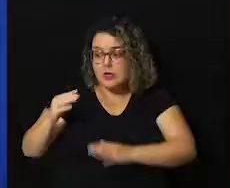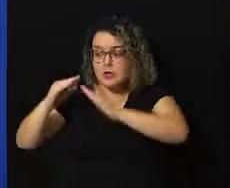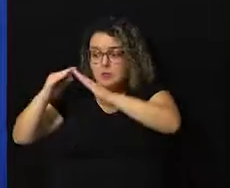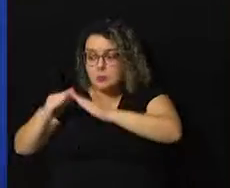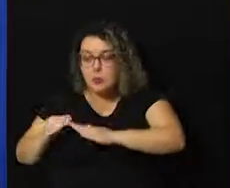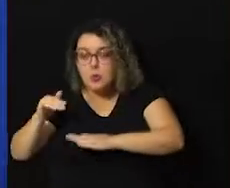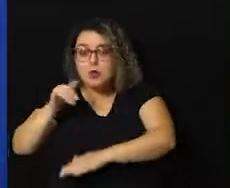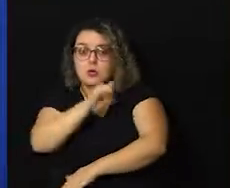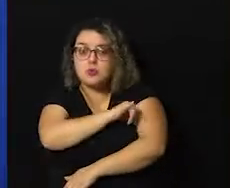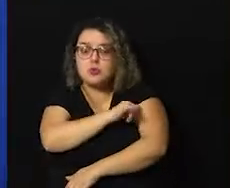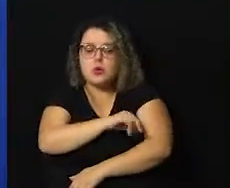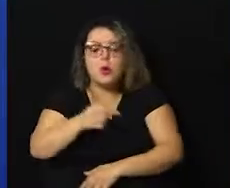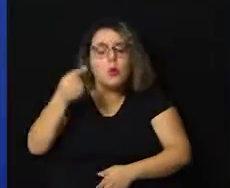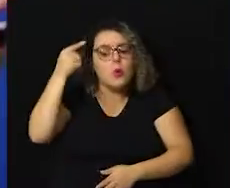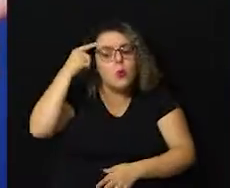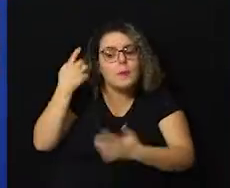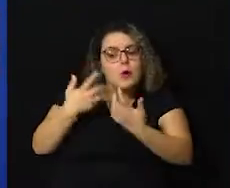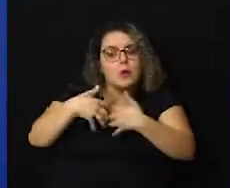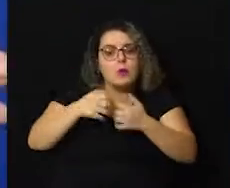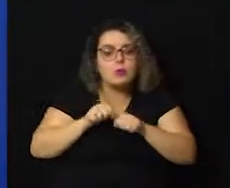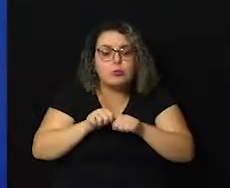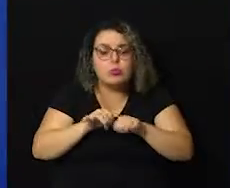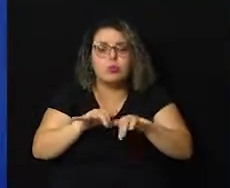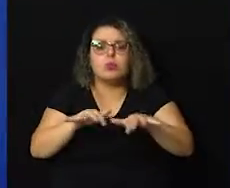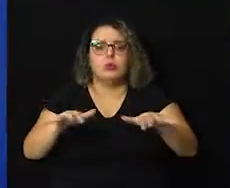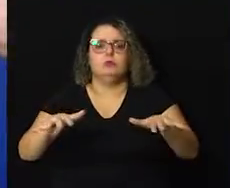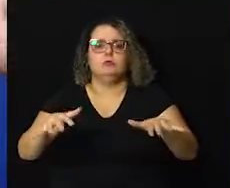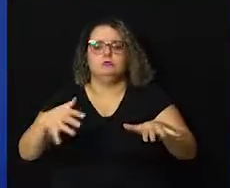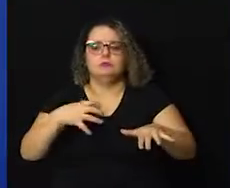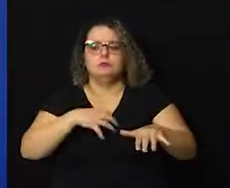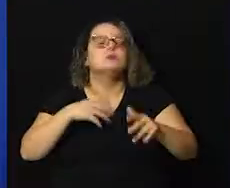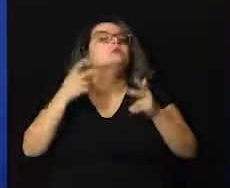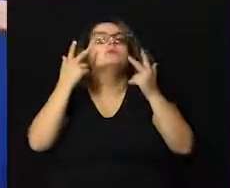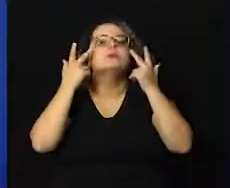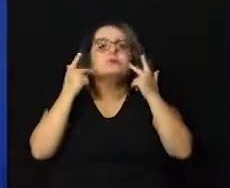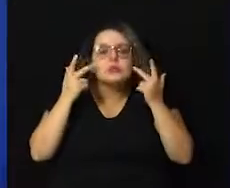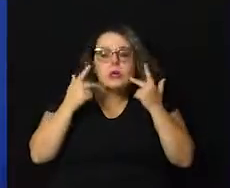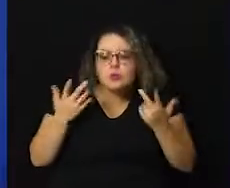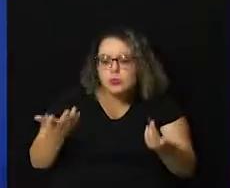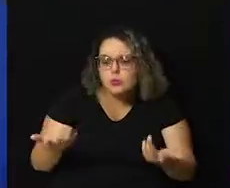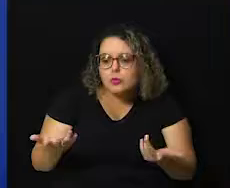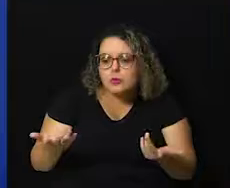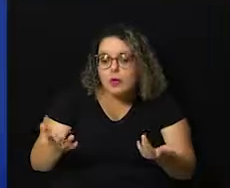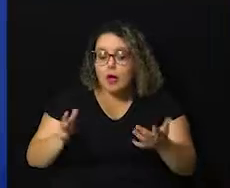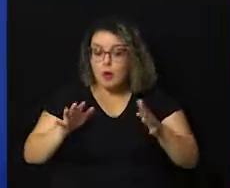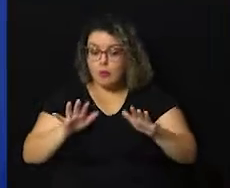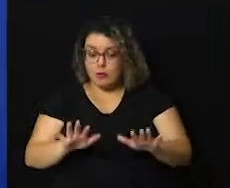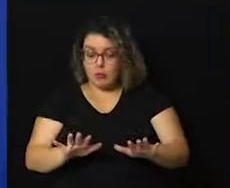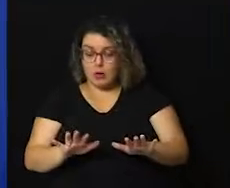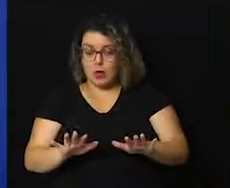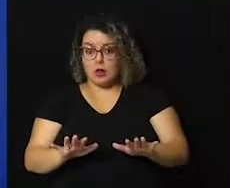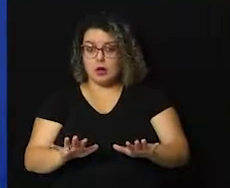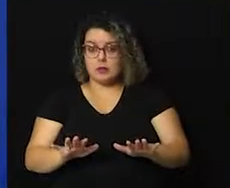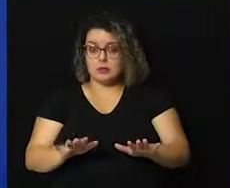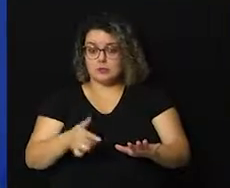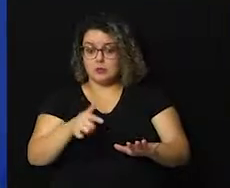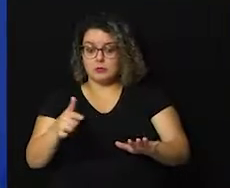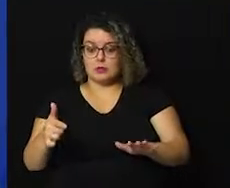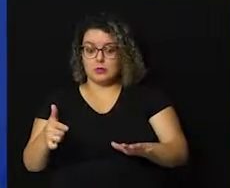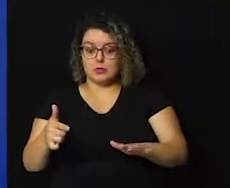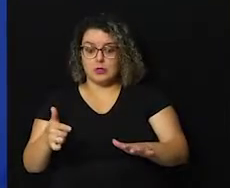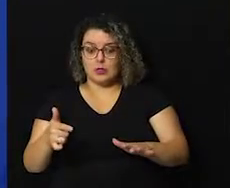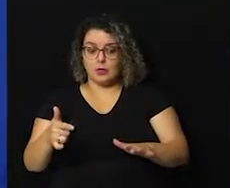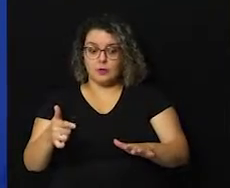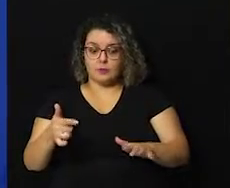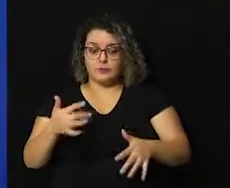pensar numa expansão que parece que tá acontecendo de uma forma bem natural mas sem